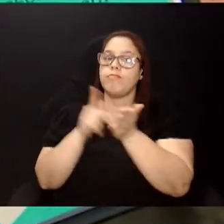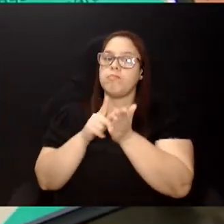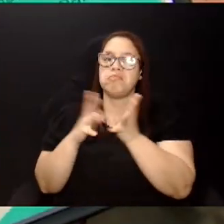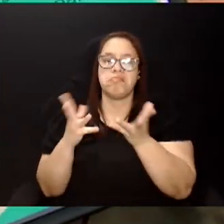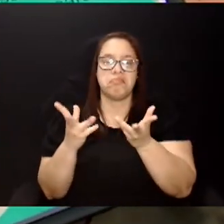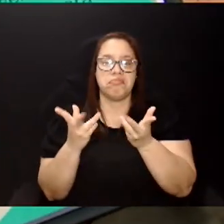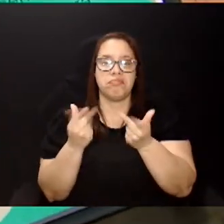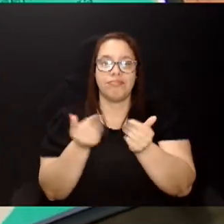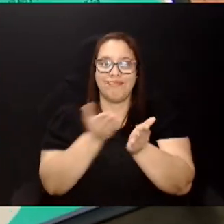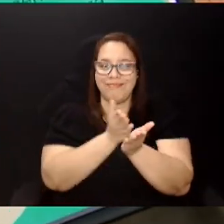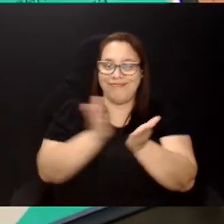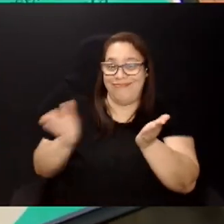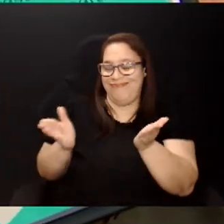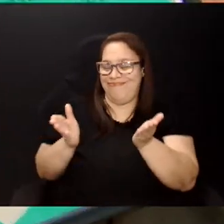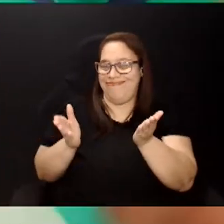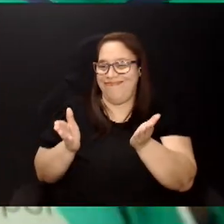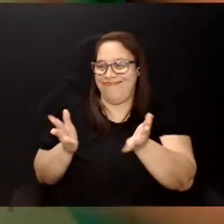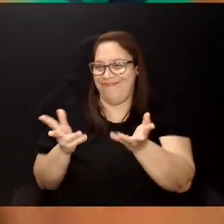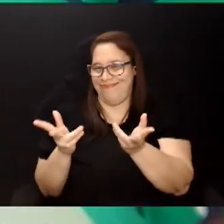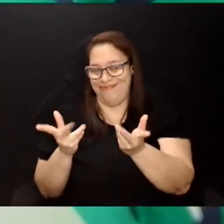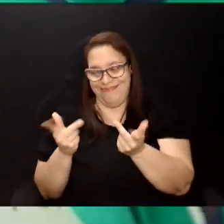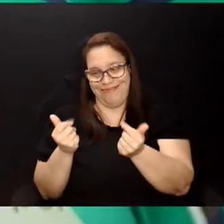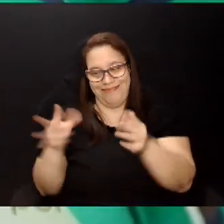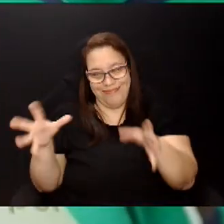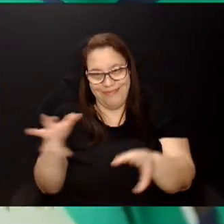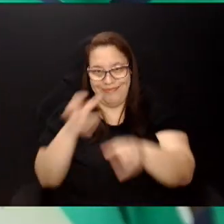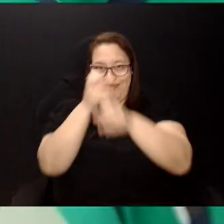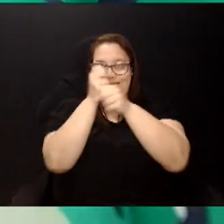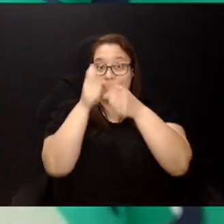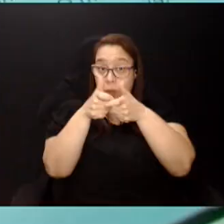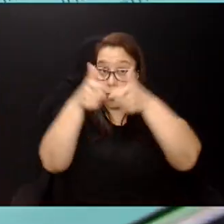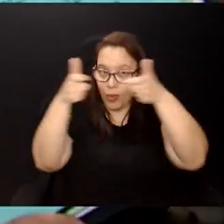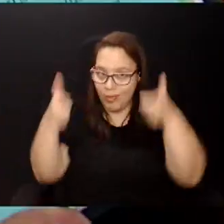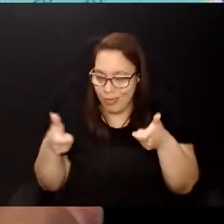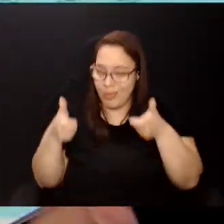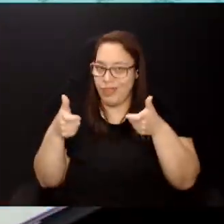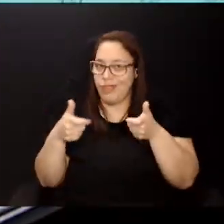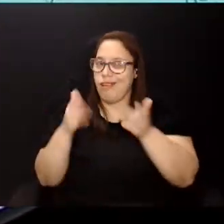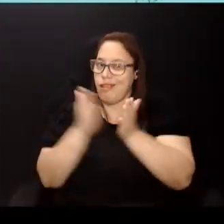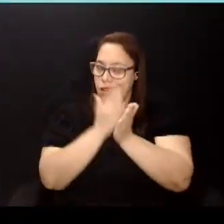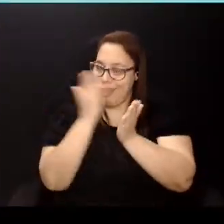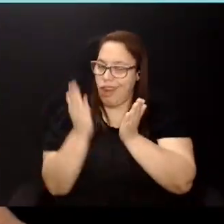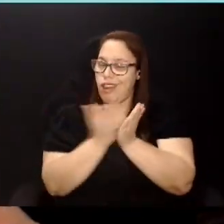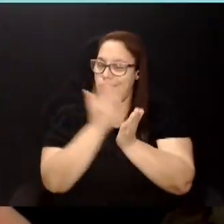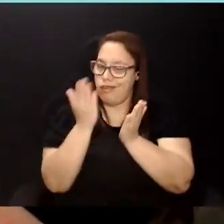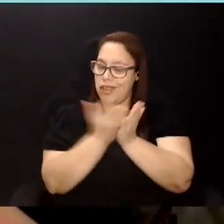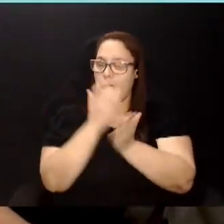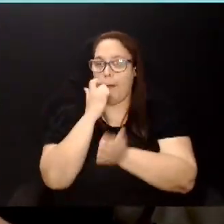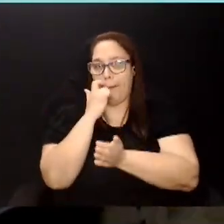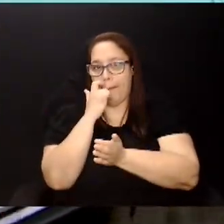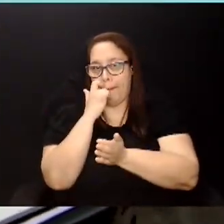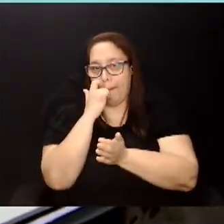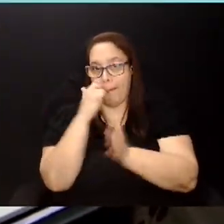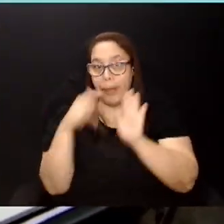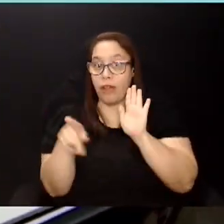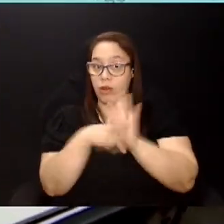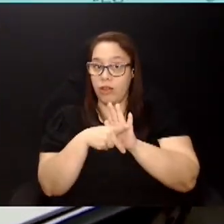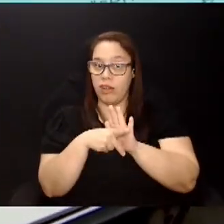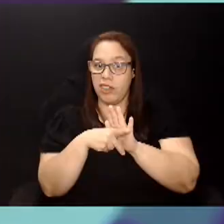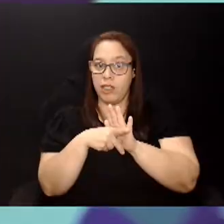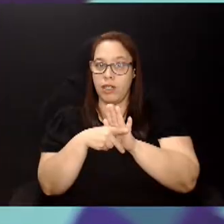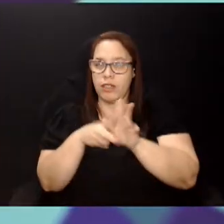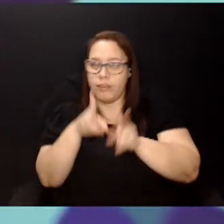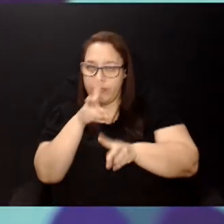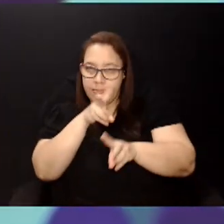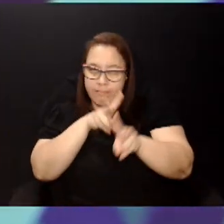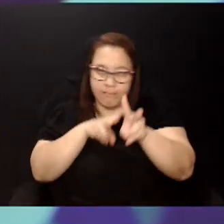parte que compõe uma obra maior, que é esse livro. Então, a própria observação